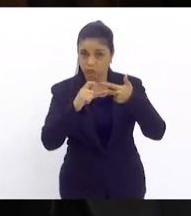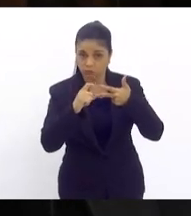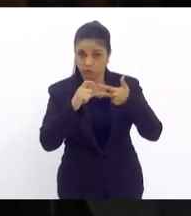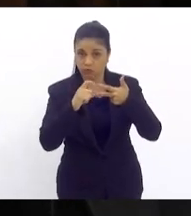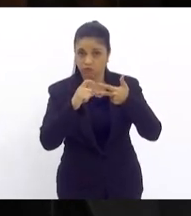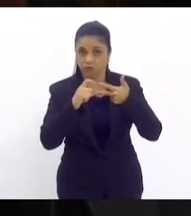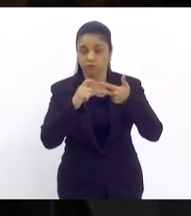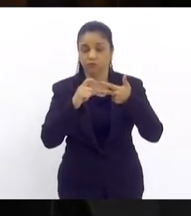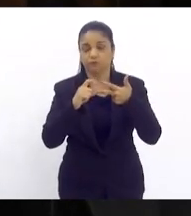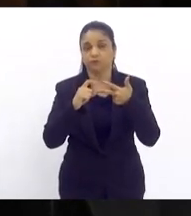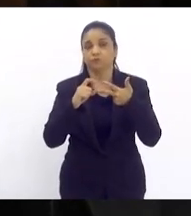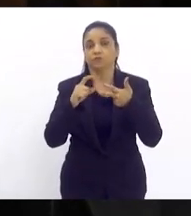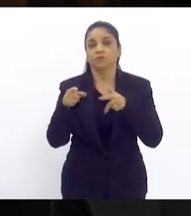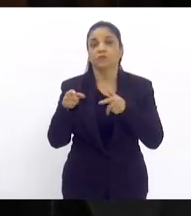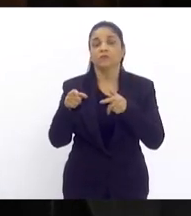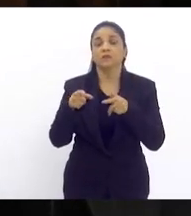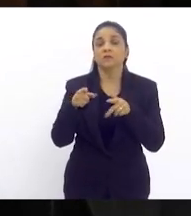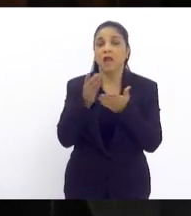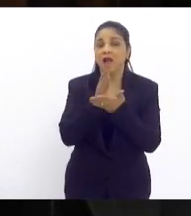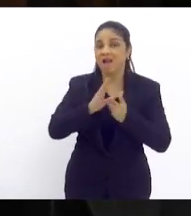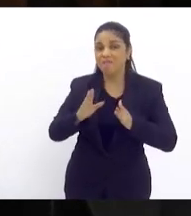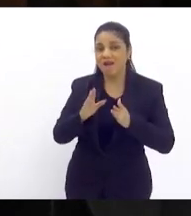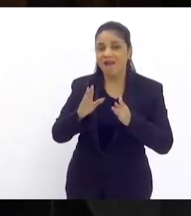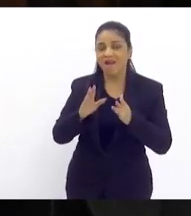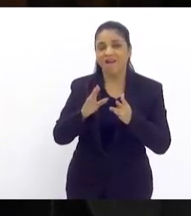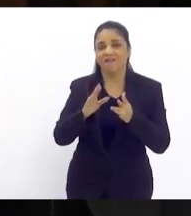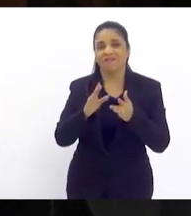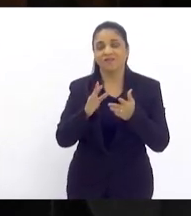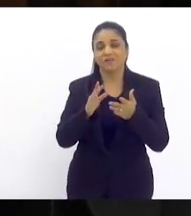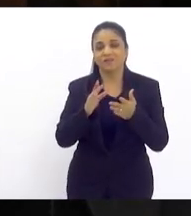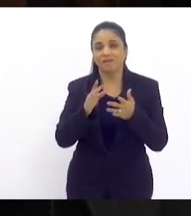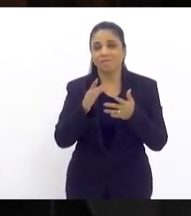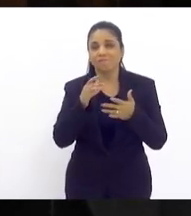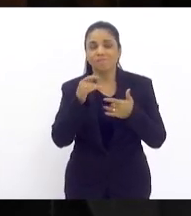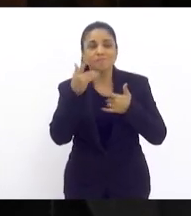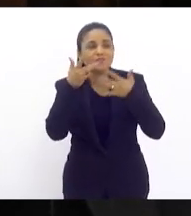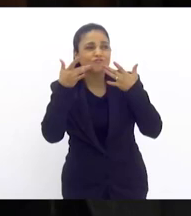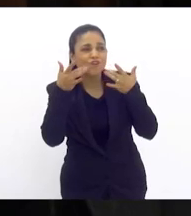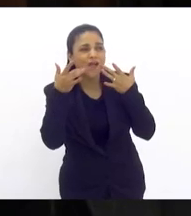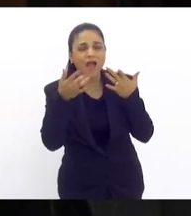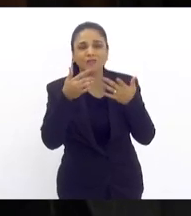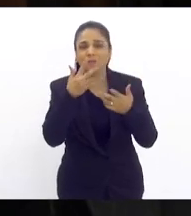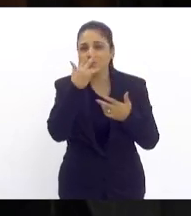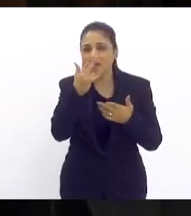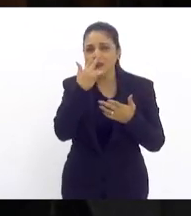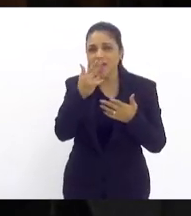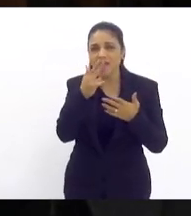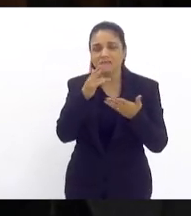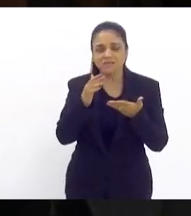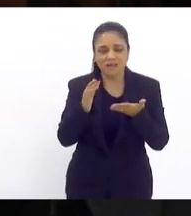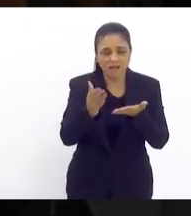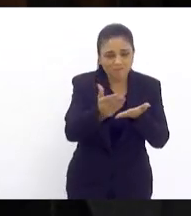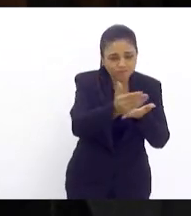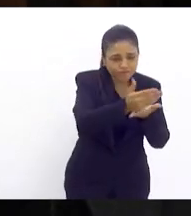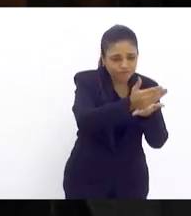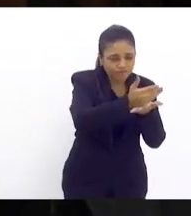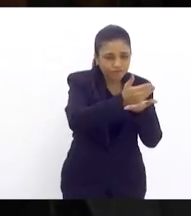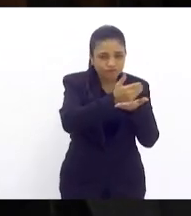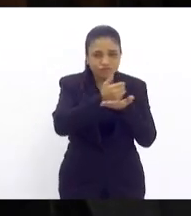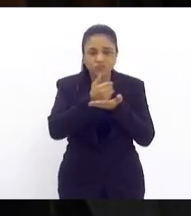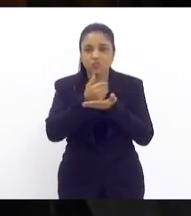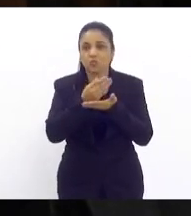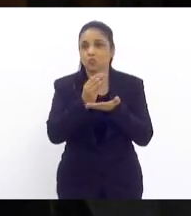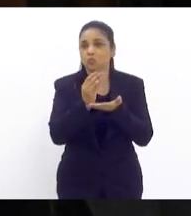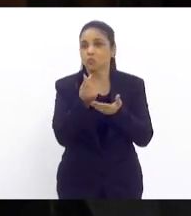acabar de uma vez por todas com esse com esse teatro que existe nas formatações do orçamento aqui na casa inclusive